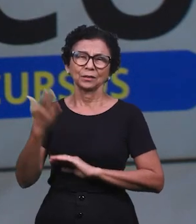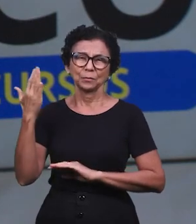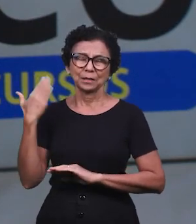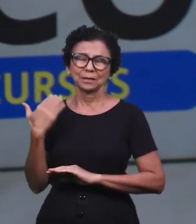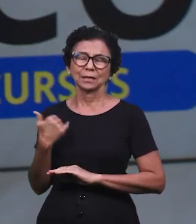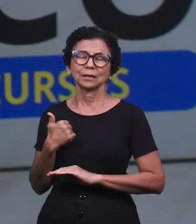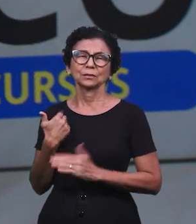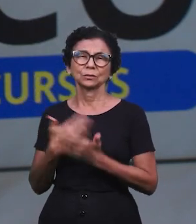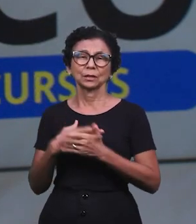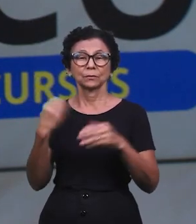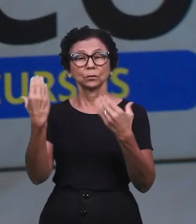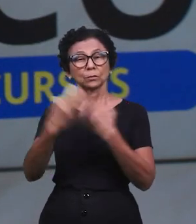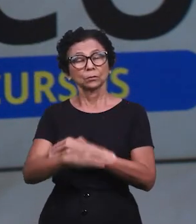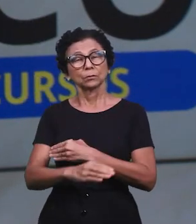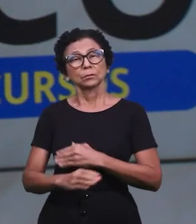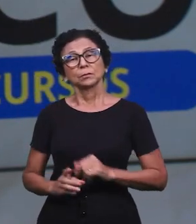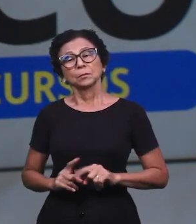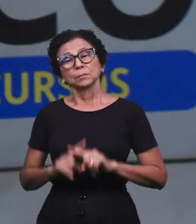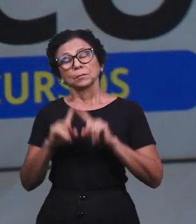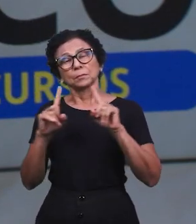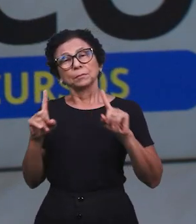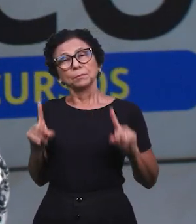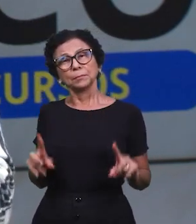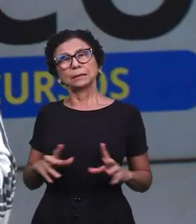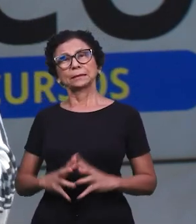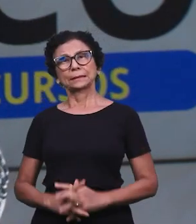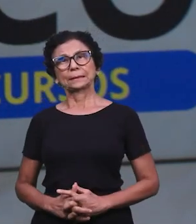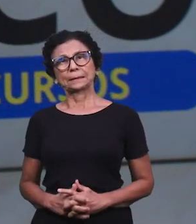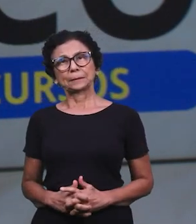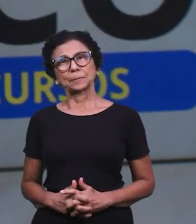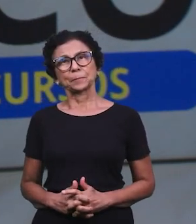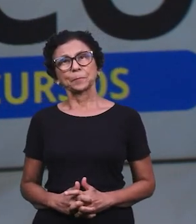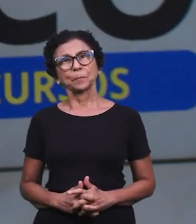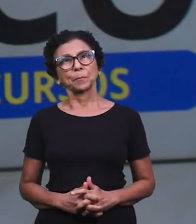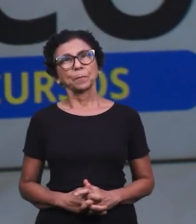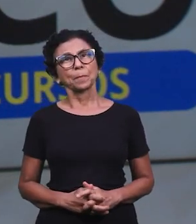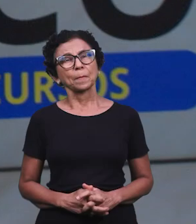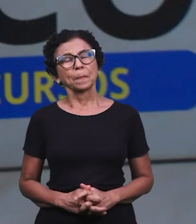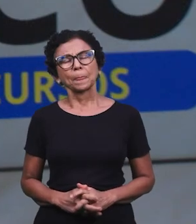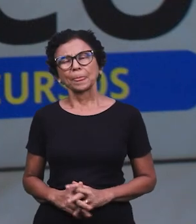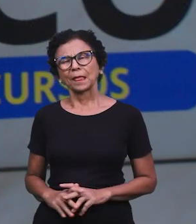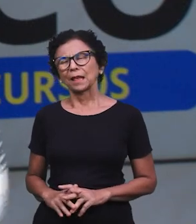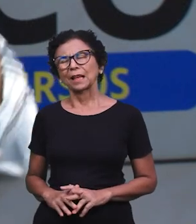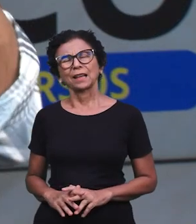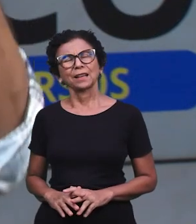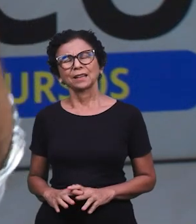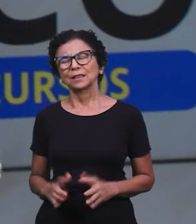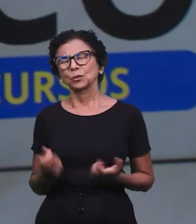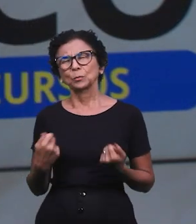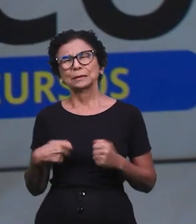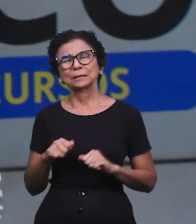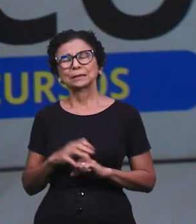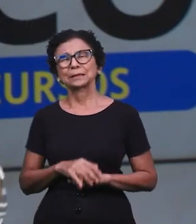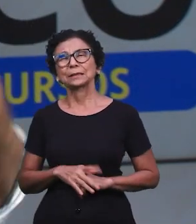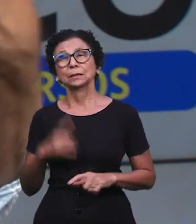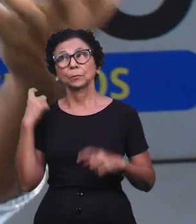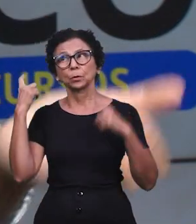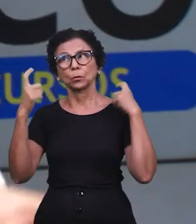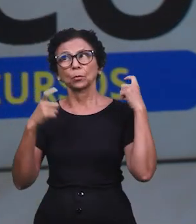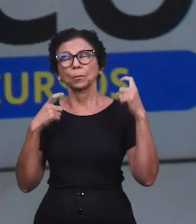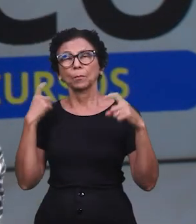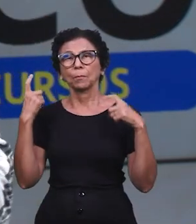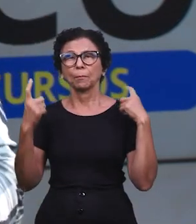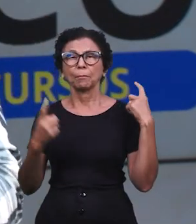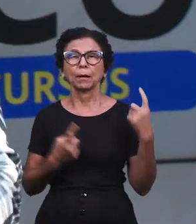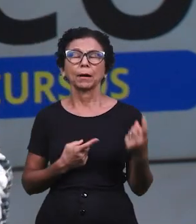concurseiro. Só que eu só quero te adiantar o seguinte: eu não quero que você se preocupe em perder muito tempo